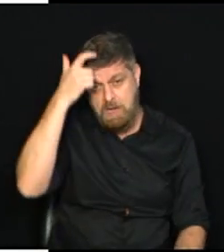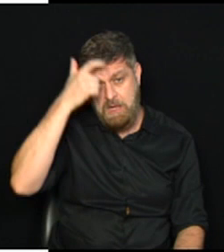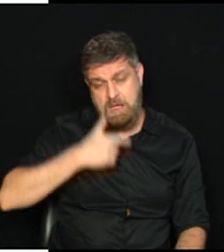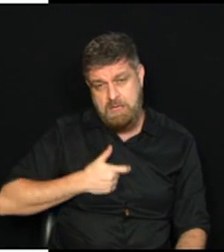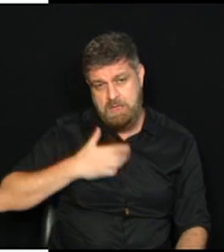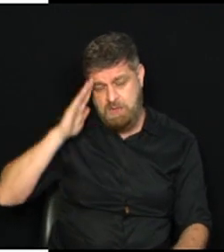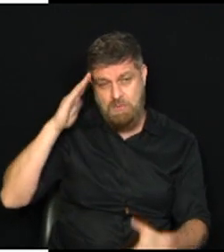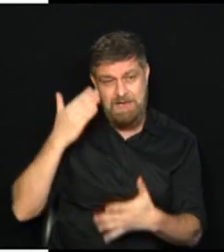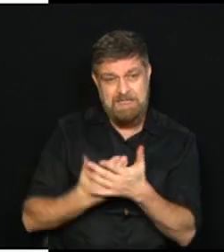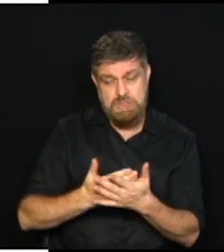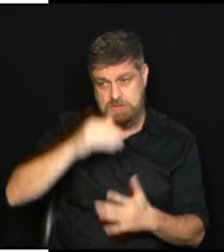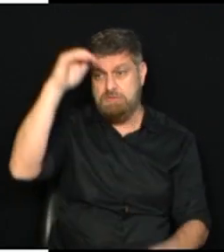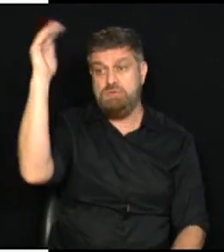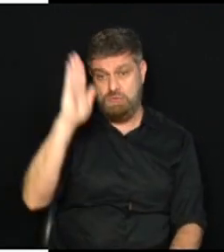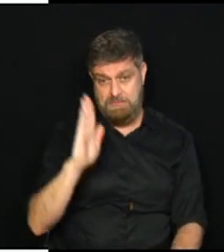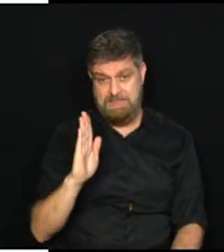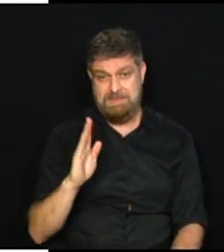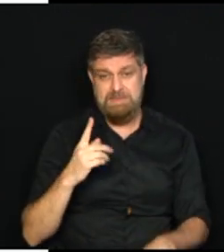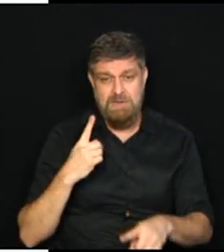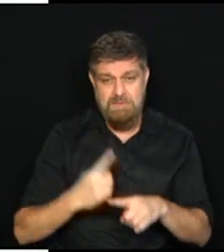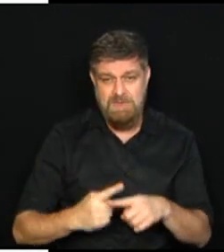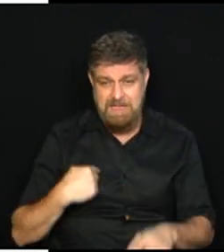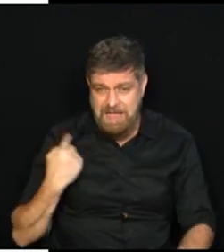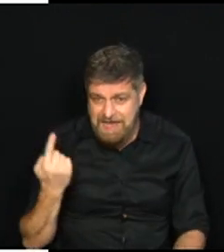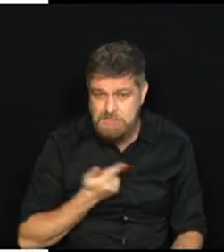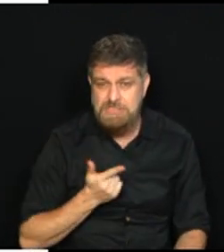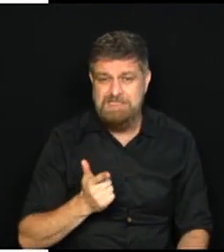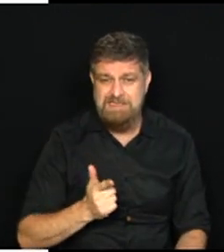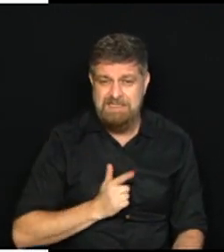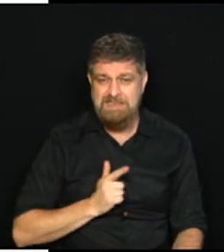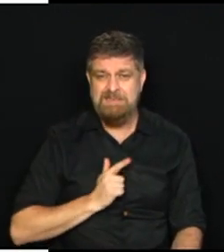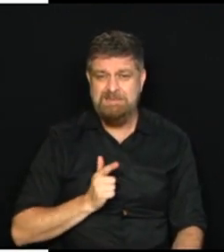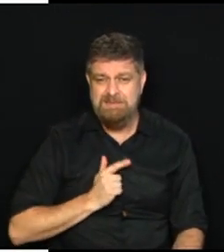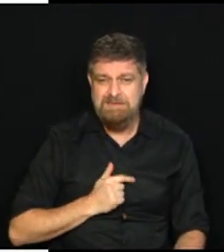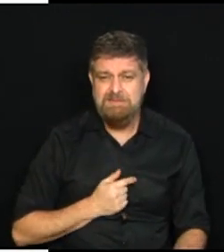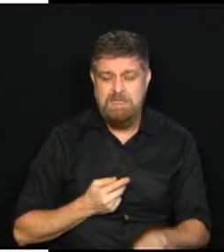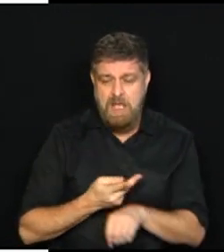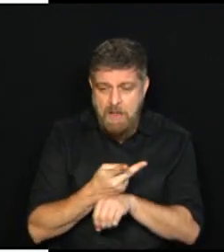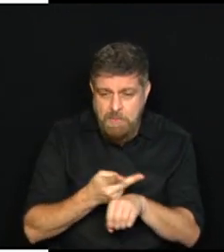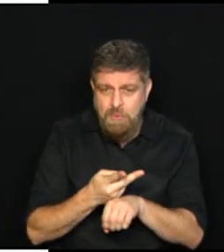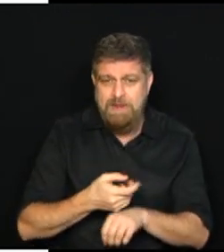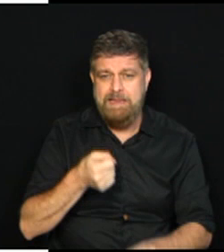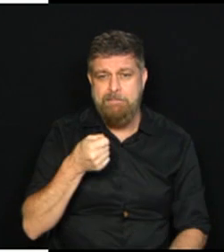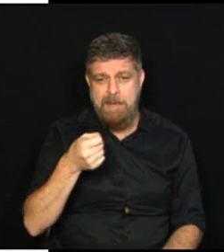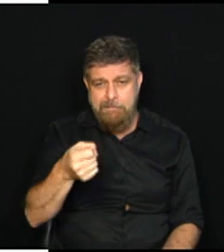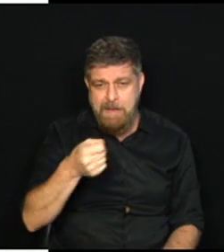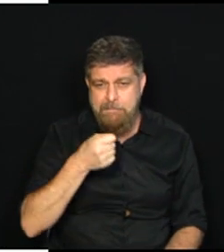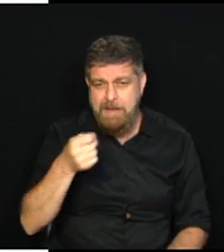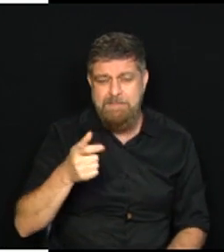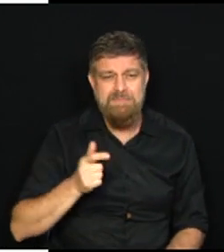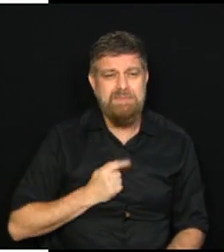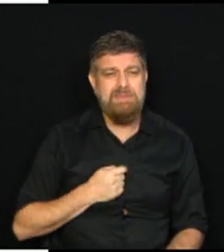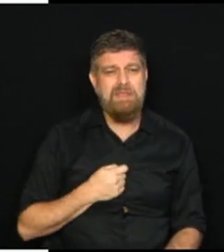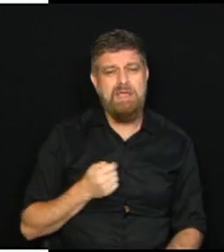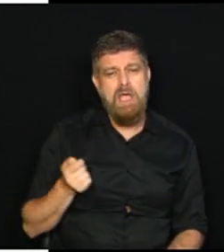do Brasil, porque a gente tem sido muito procurado para falar disso, é menos de